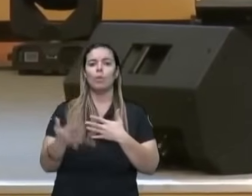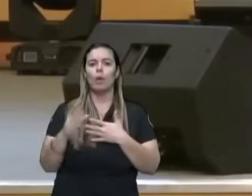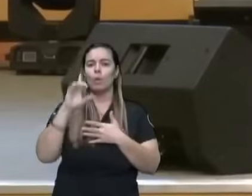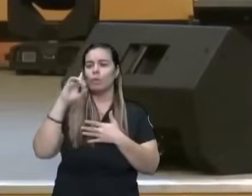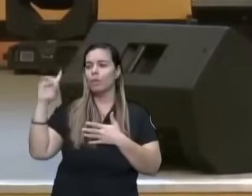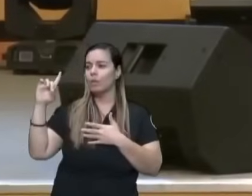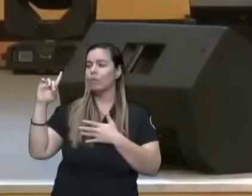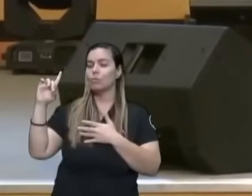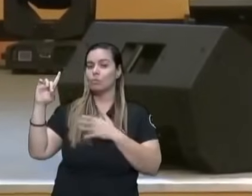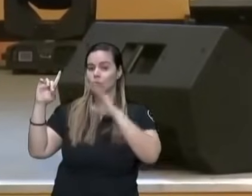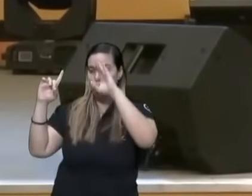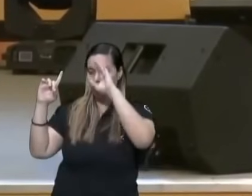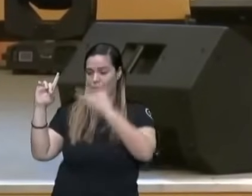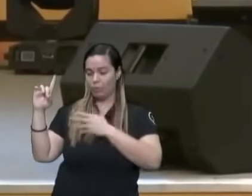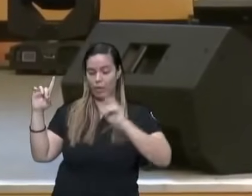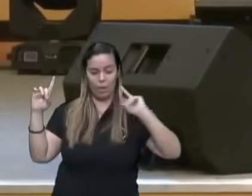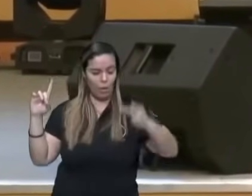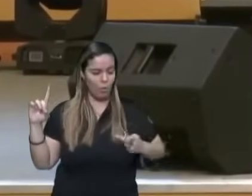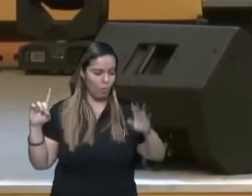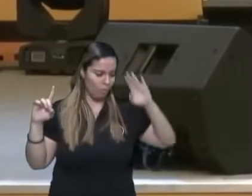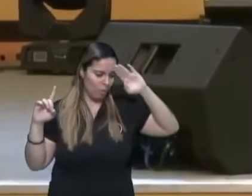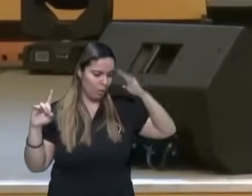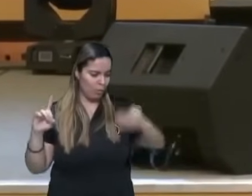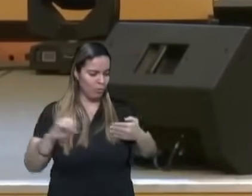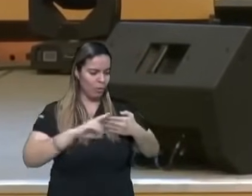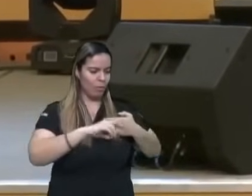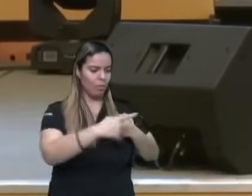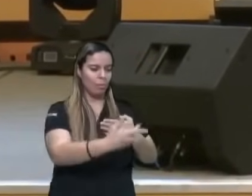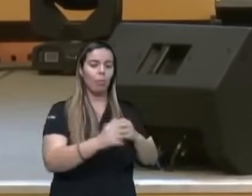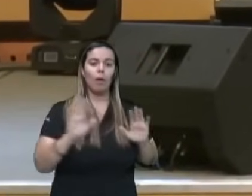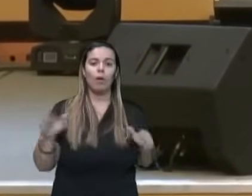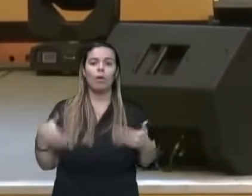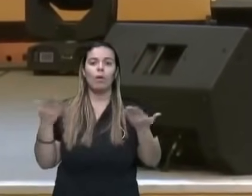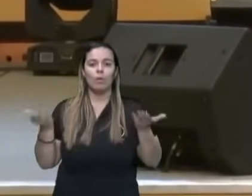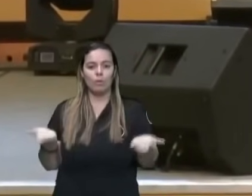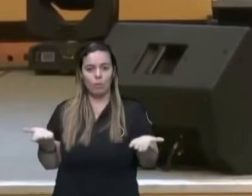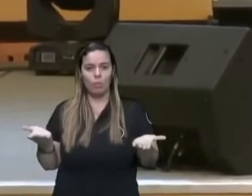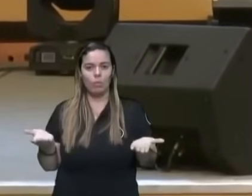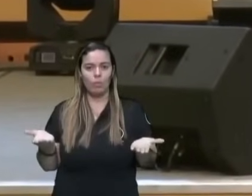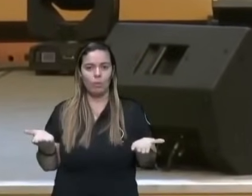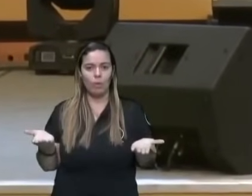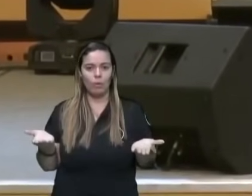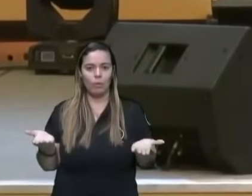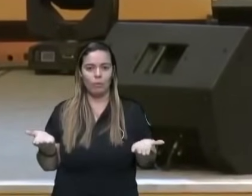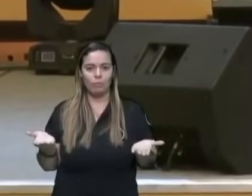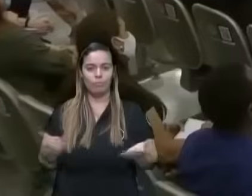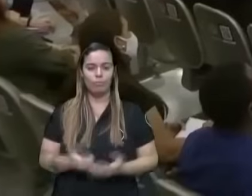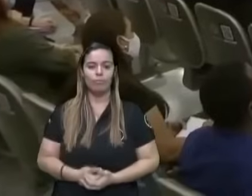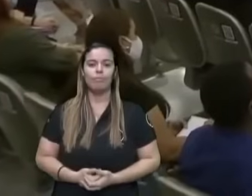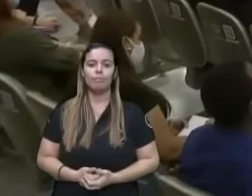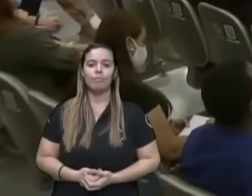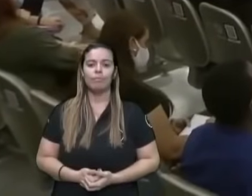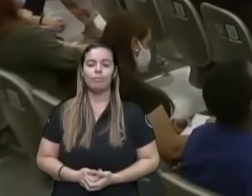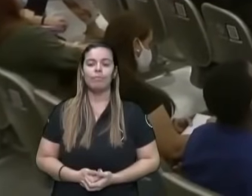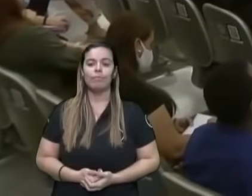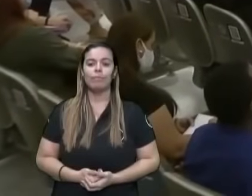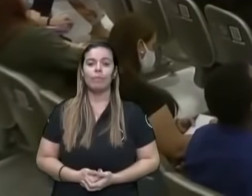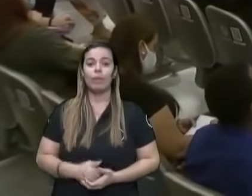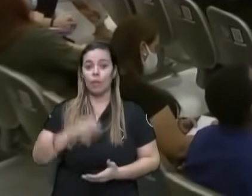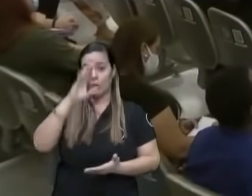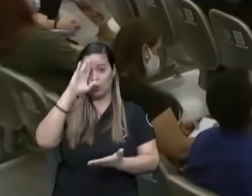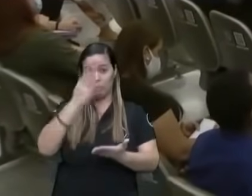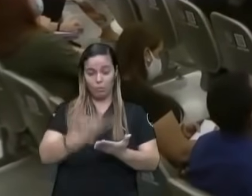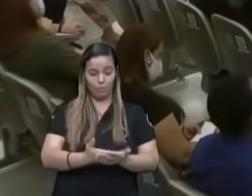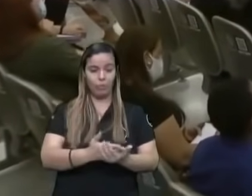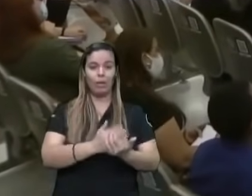no homem? Isso é na força, na inteligência, na capacidade humana, mais do que Deus. Confiar